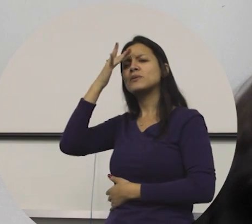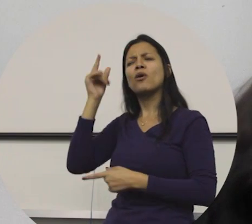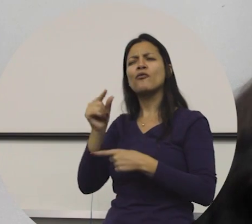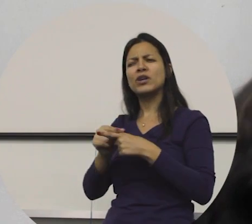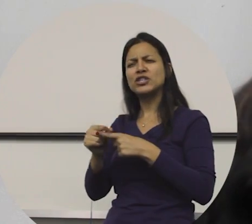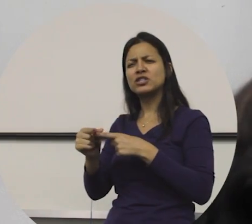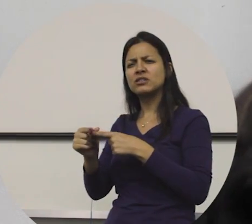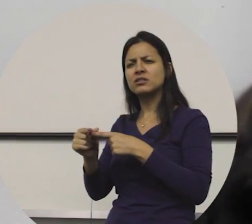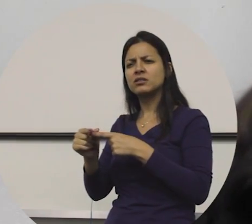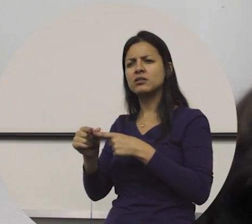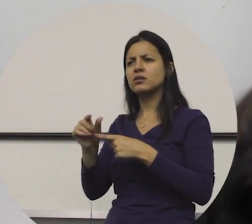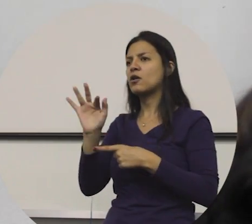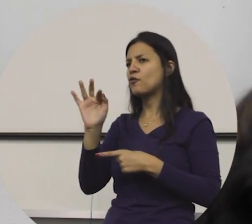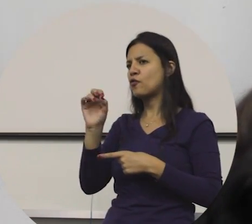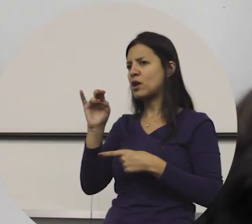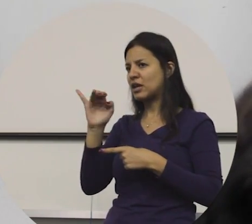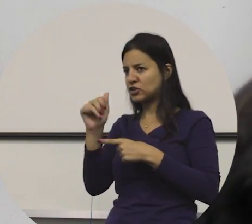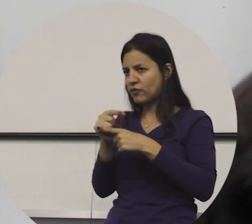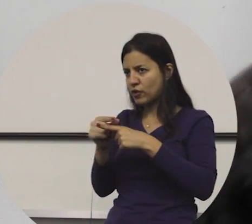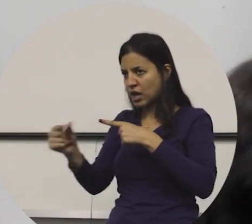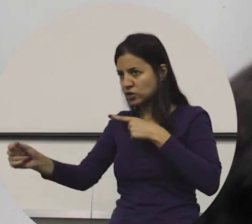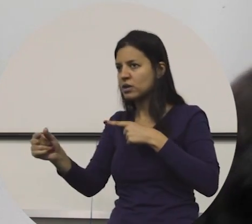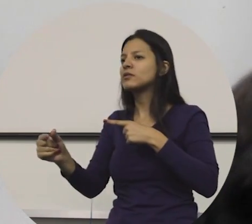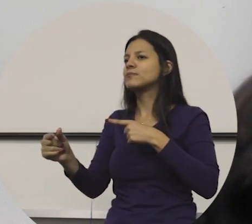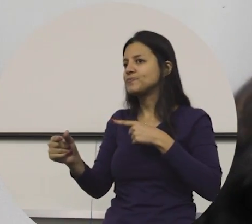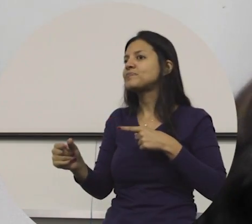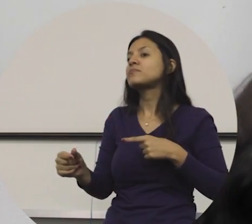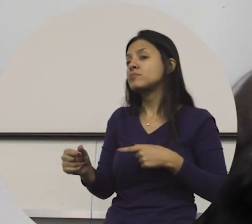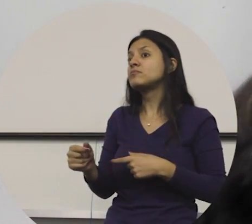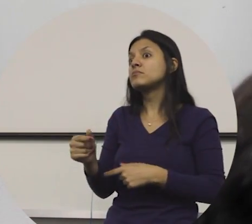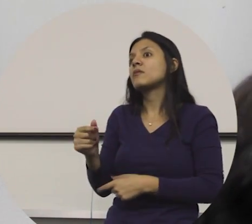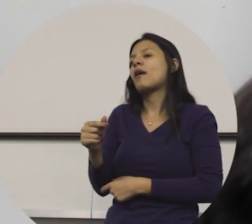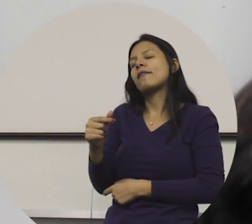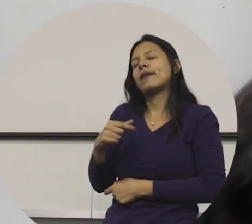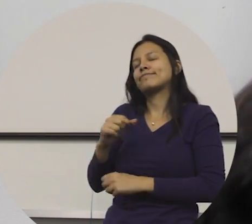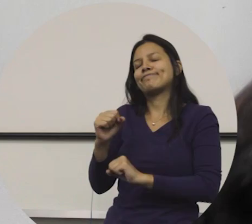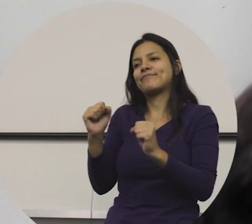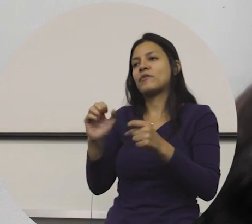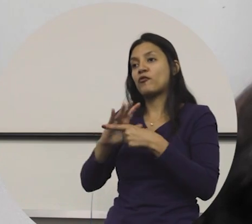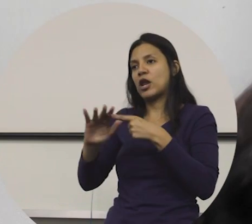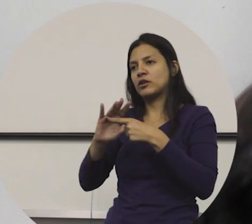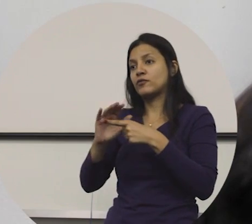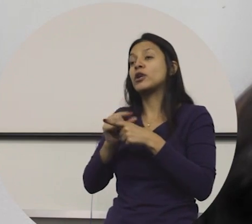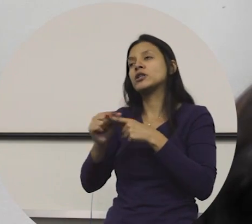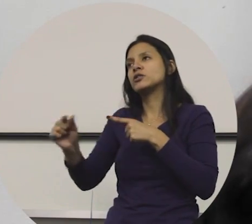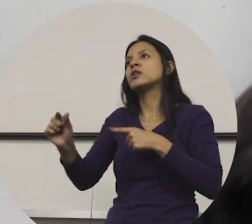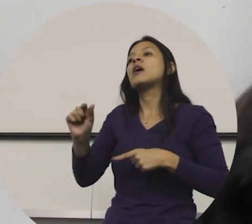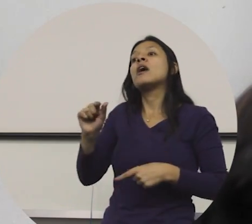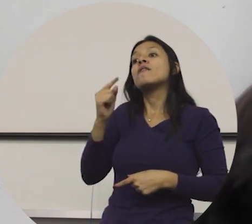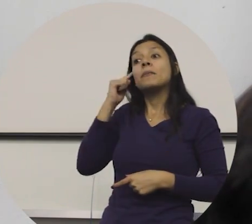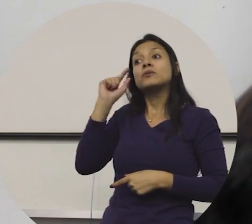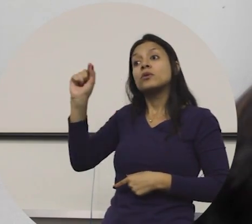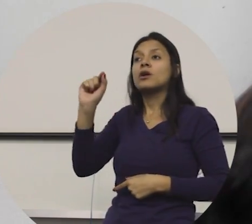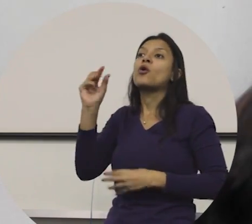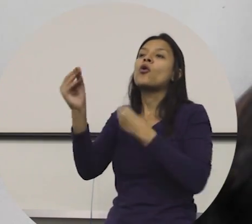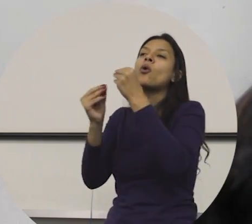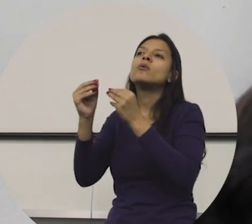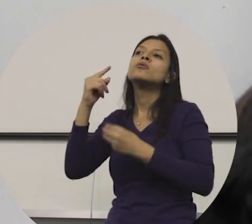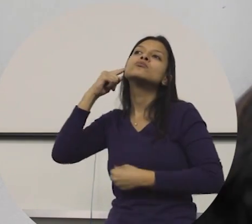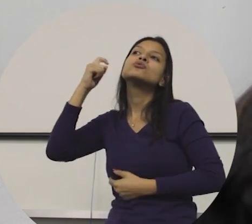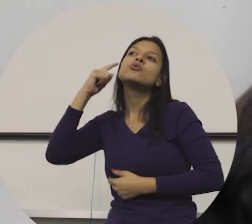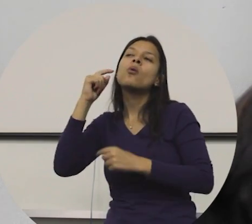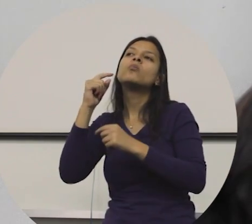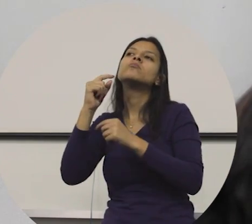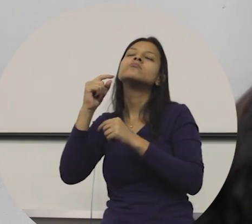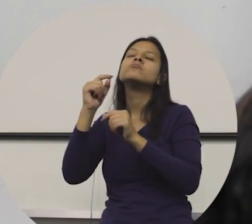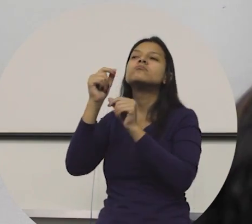a substância da expressão seria fonética pura, acústica pura, análise do som, física do som, vamos dizer assim.